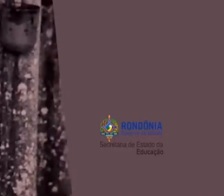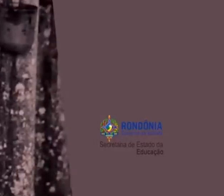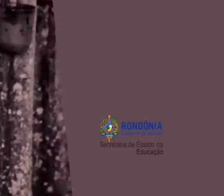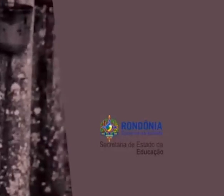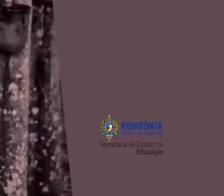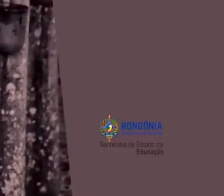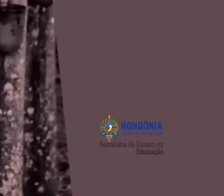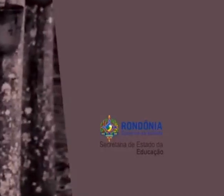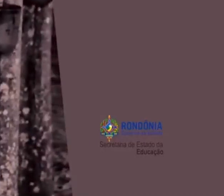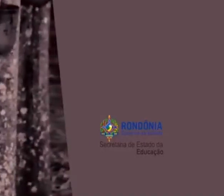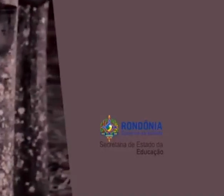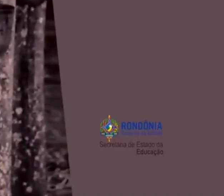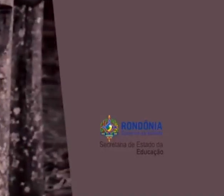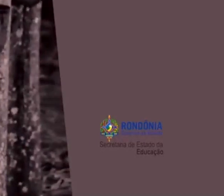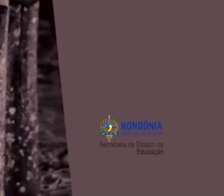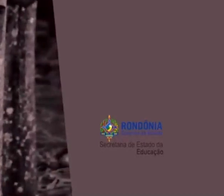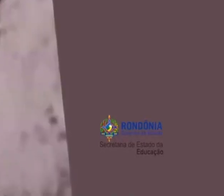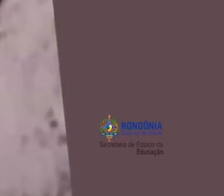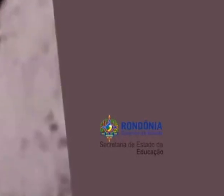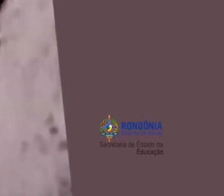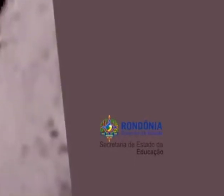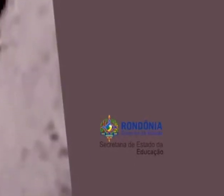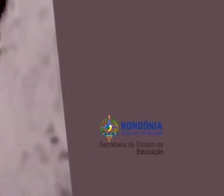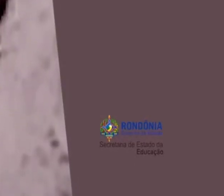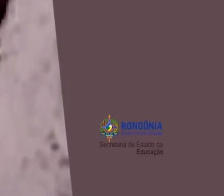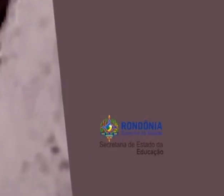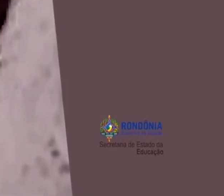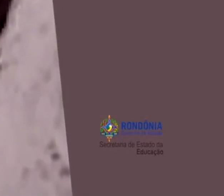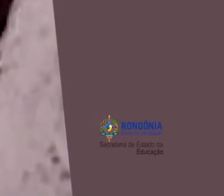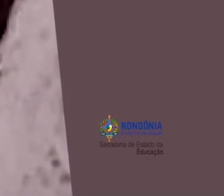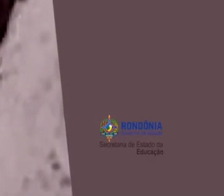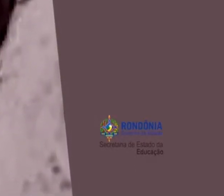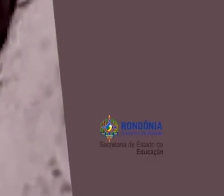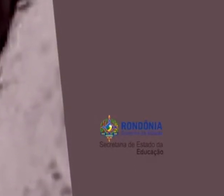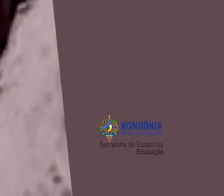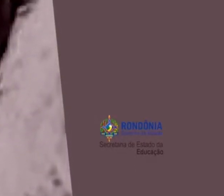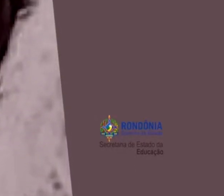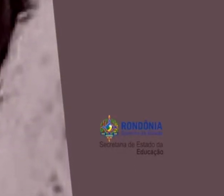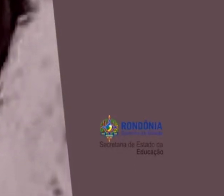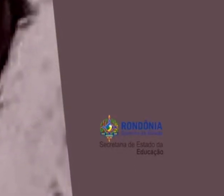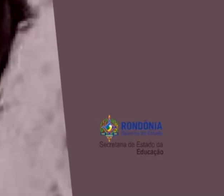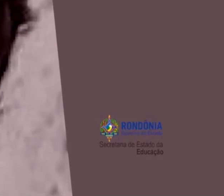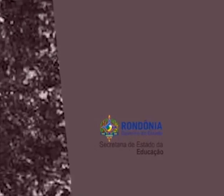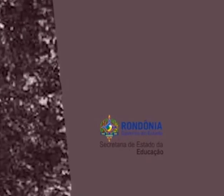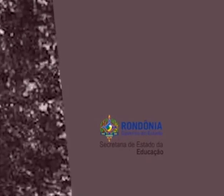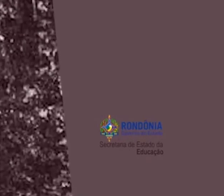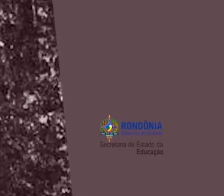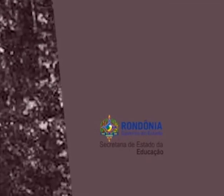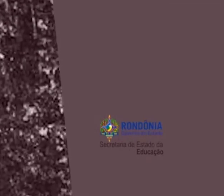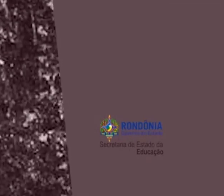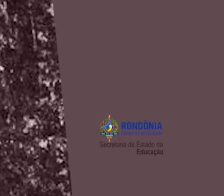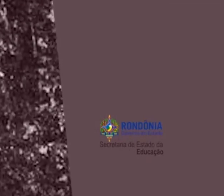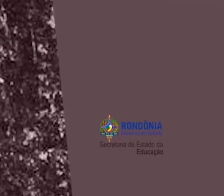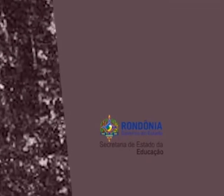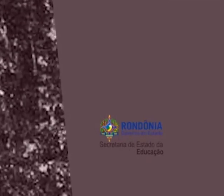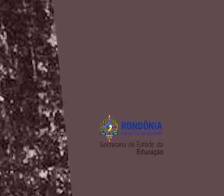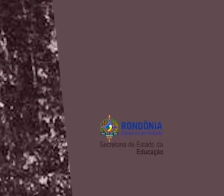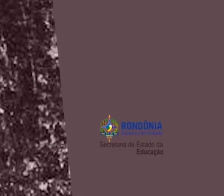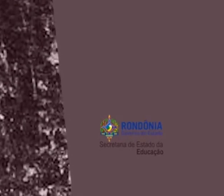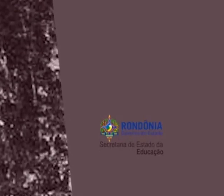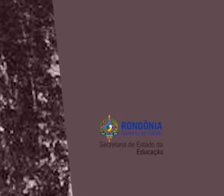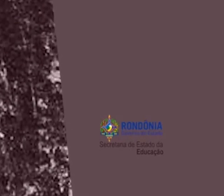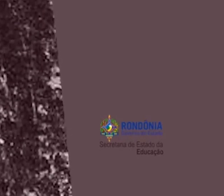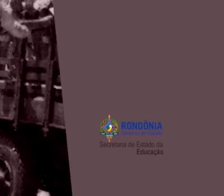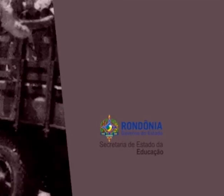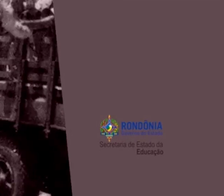que chamasse a atenção. Durante muitos anos, a exploração e produção da borracha na Amazônia fomentaram sua